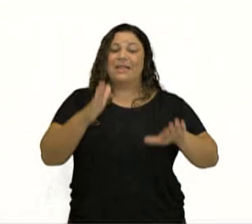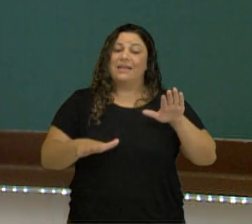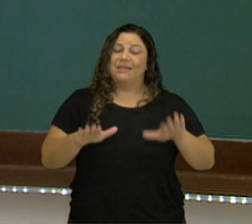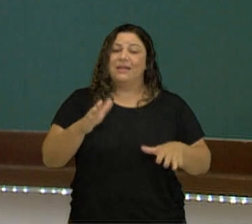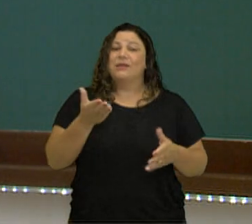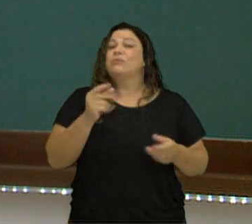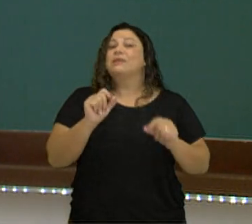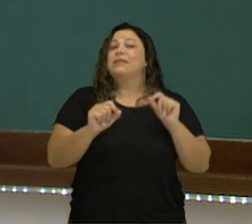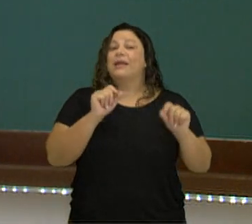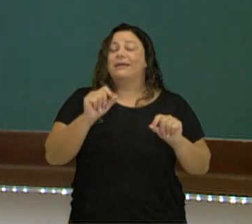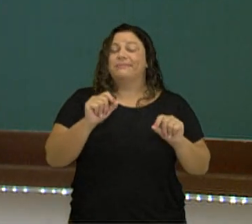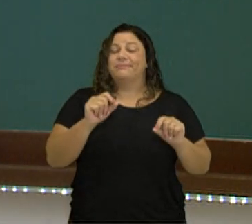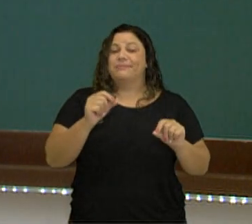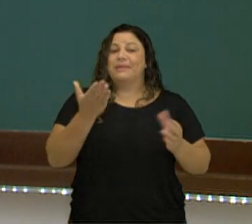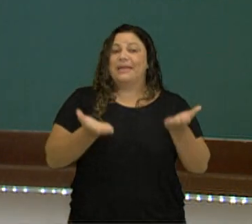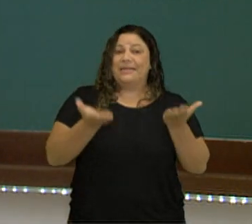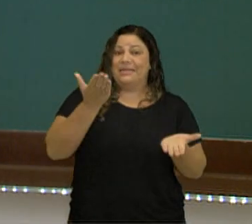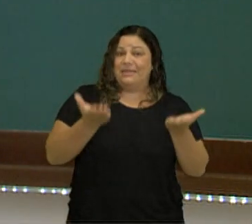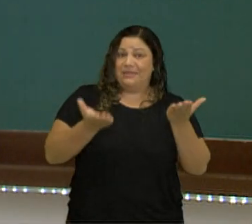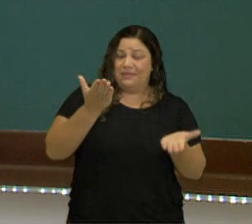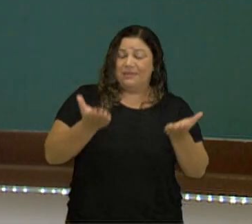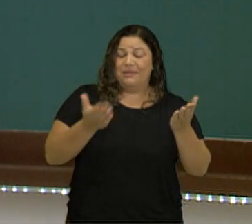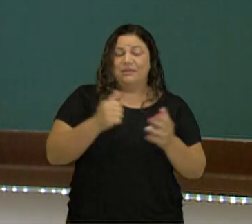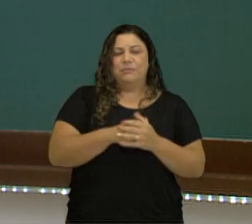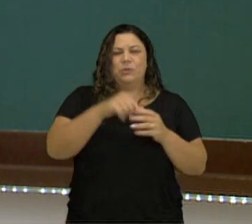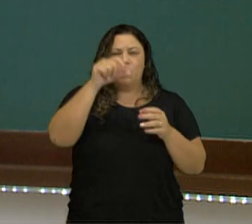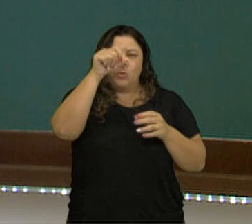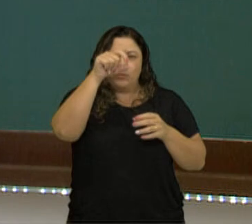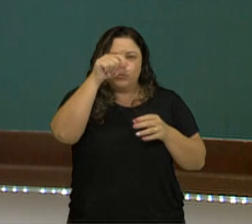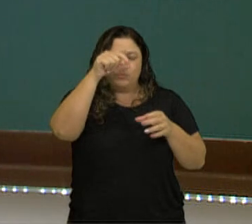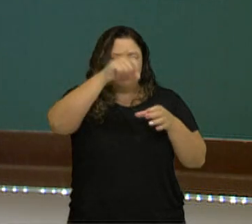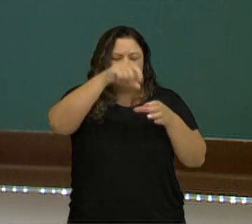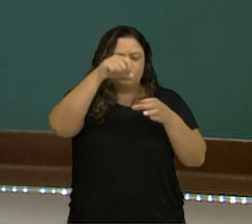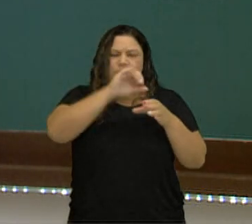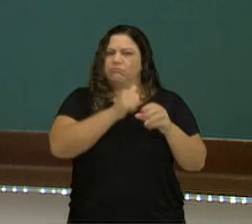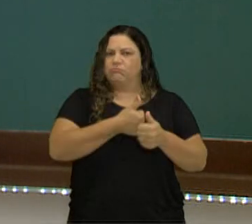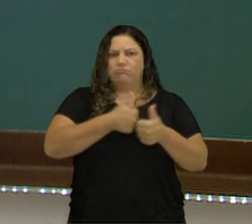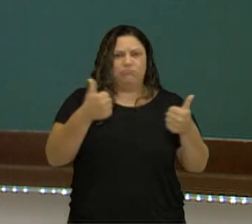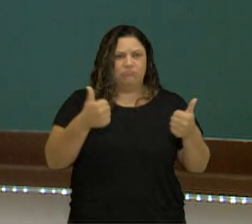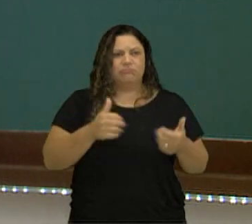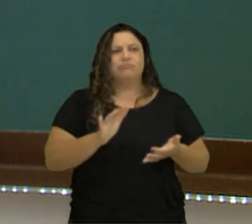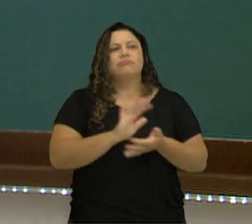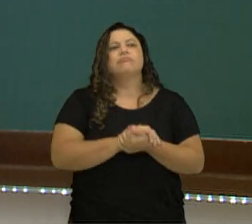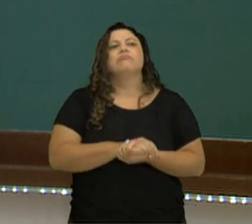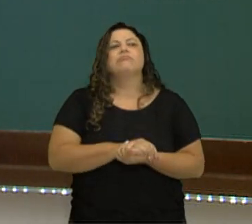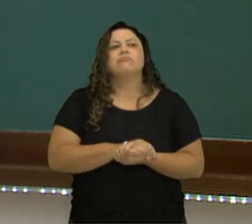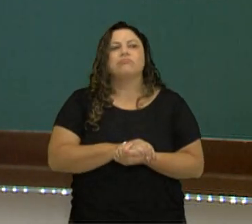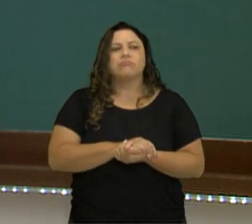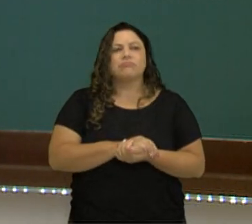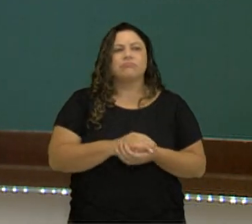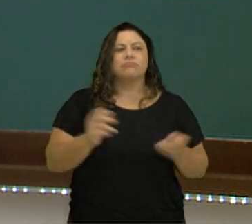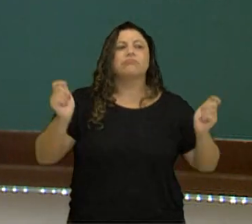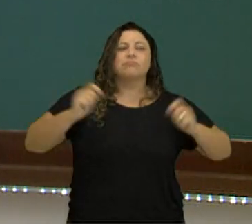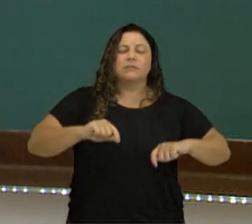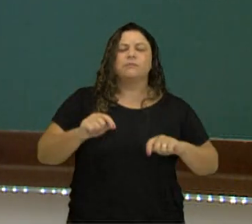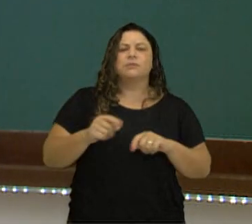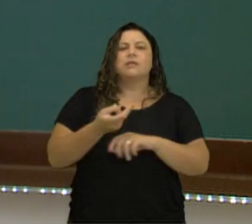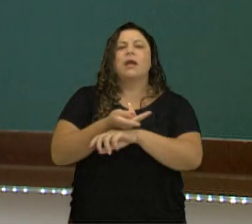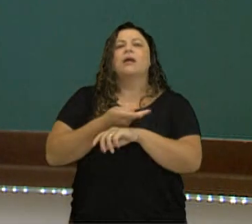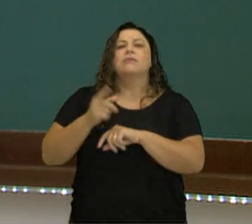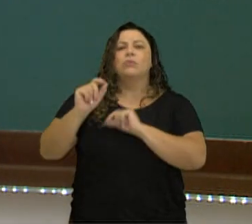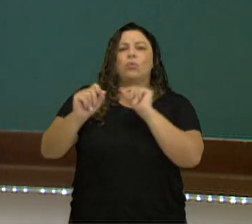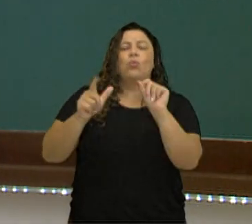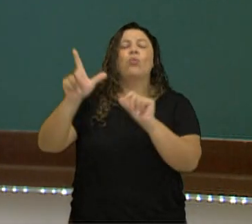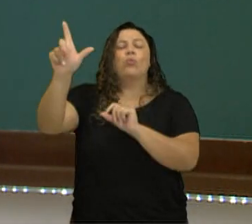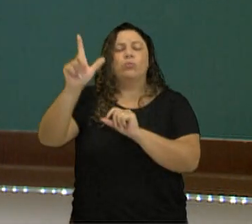Se você coloca lá o tomate com um pouquinho de sal, tá certo, né? Deve-se buscar outras fontes